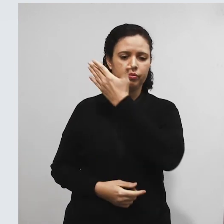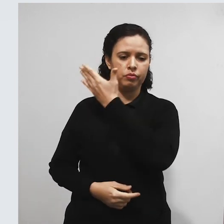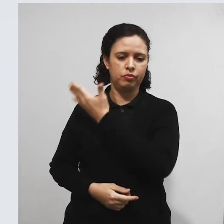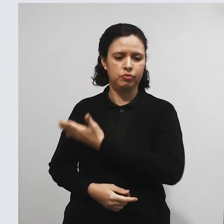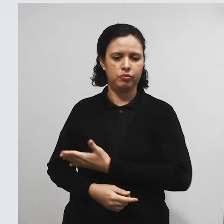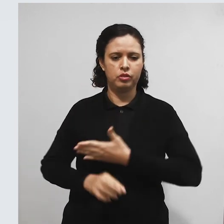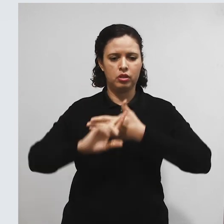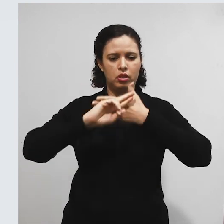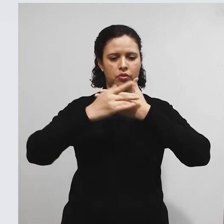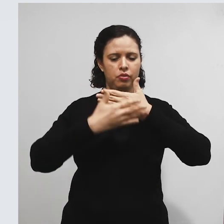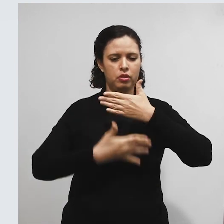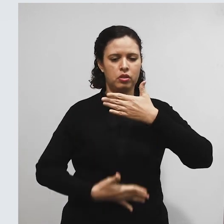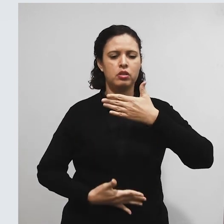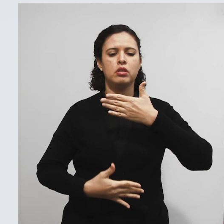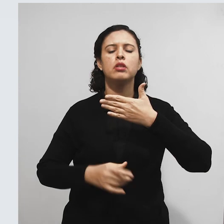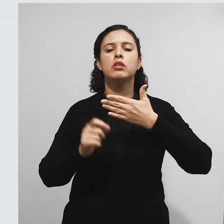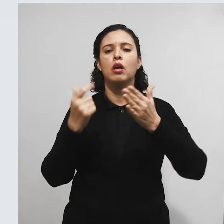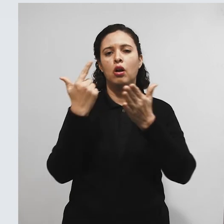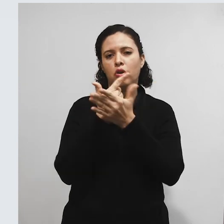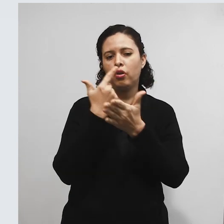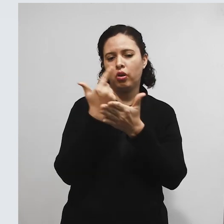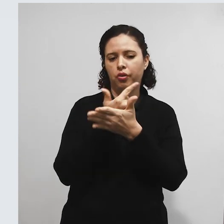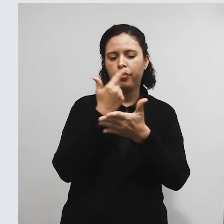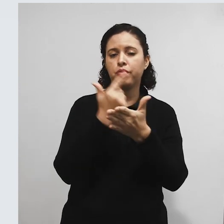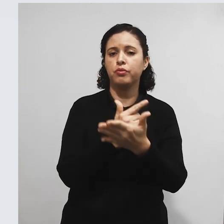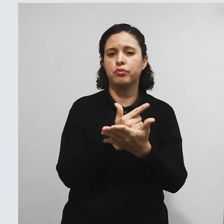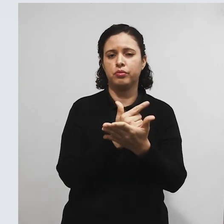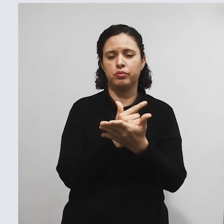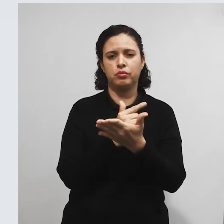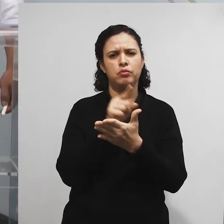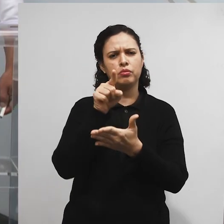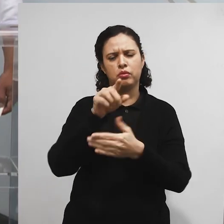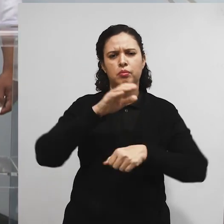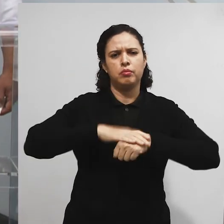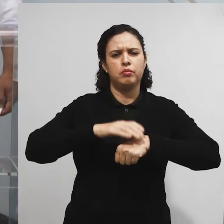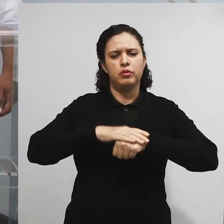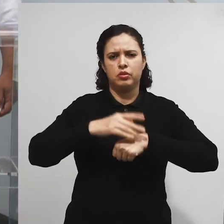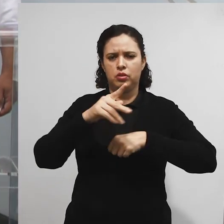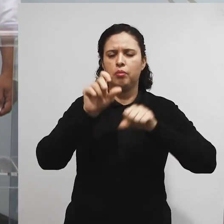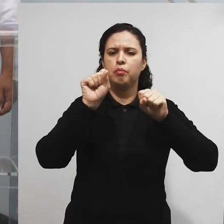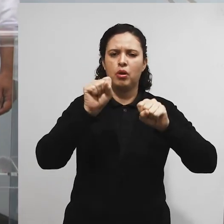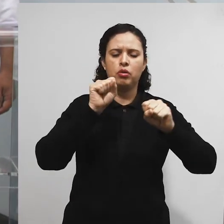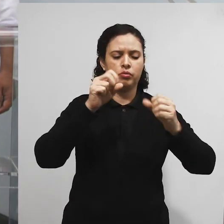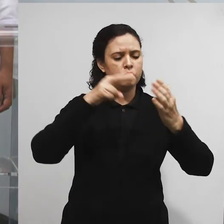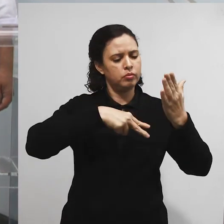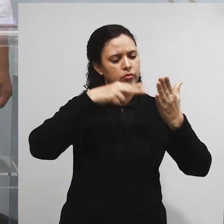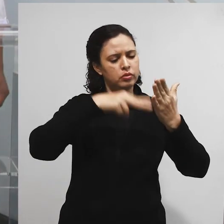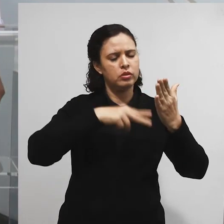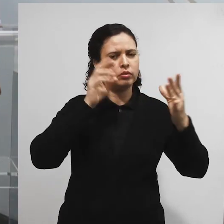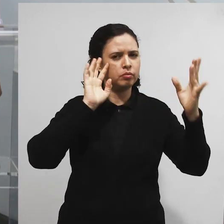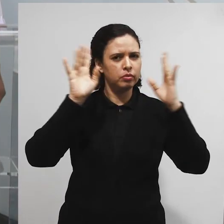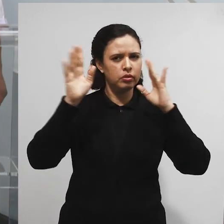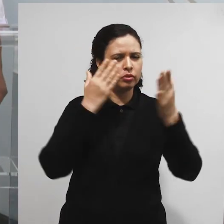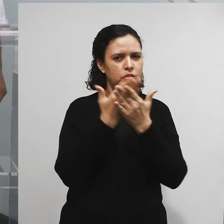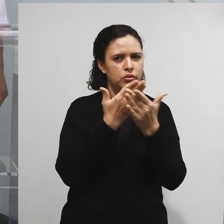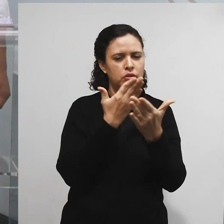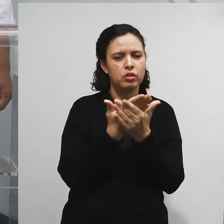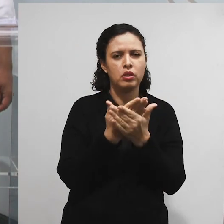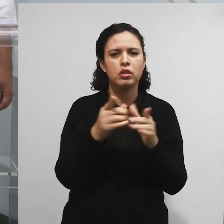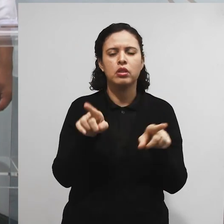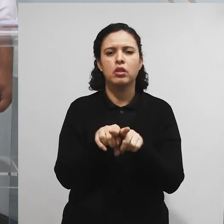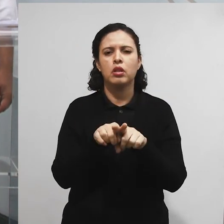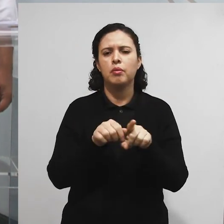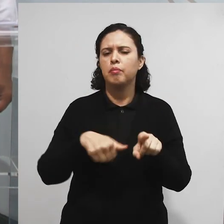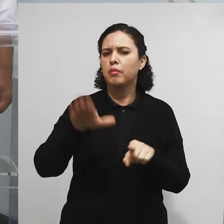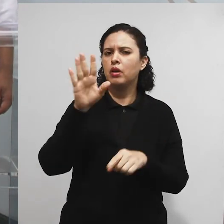para vocês a nossa referência bibliográfica, para que vocês possam fazer uma reflexão e que vocês possam ter